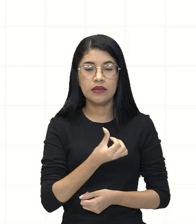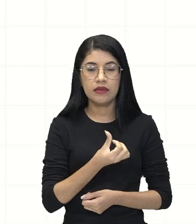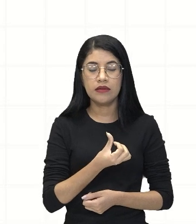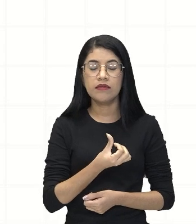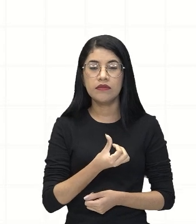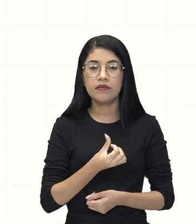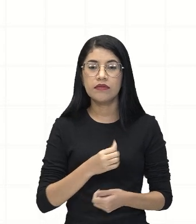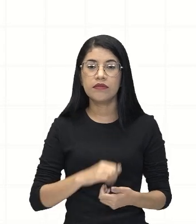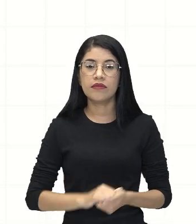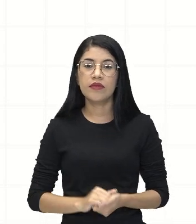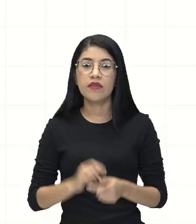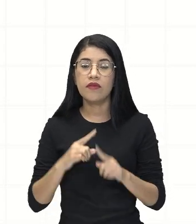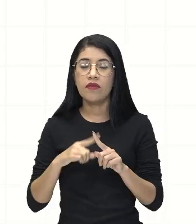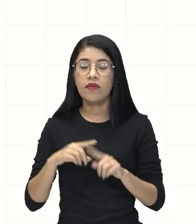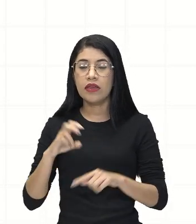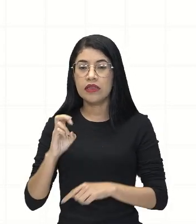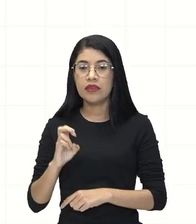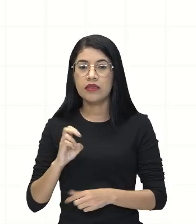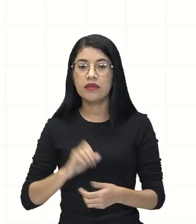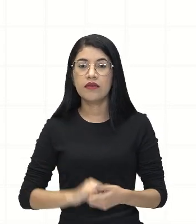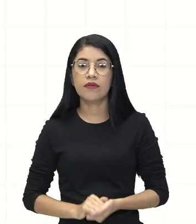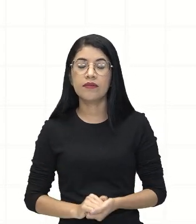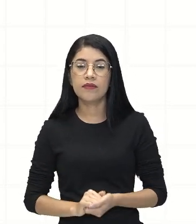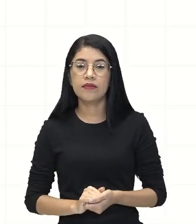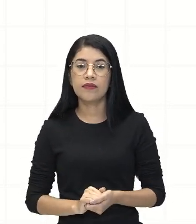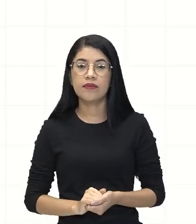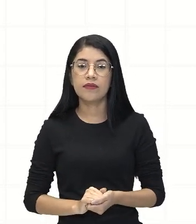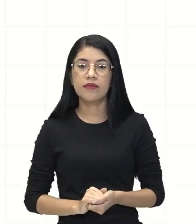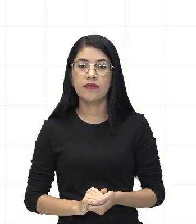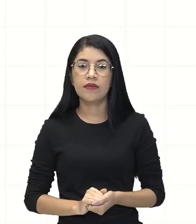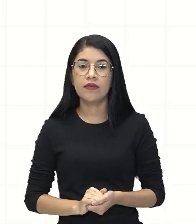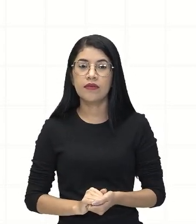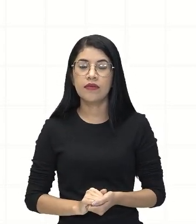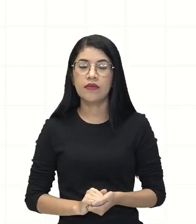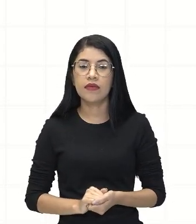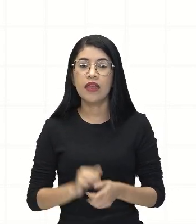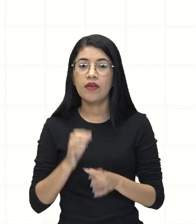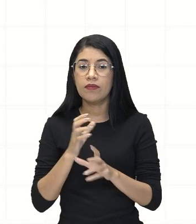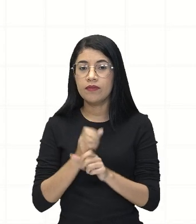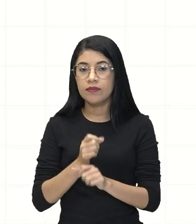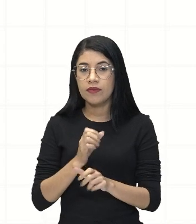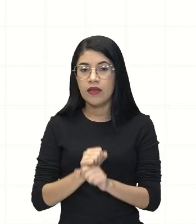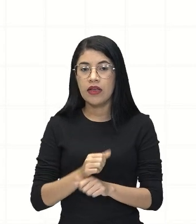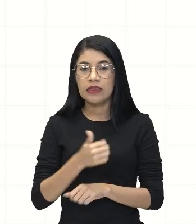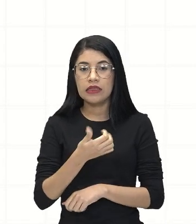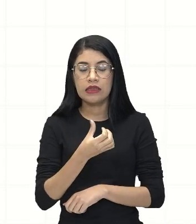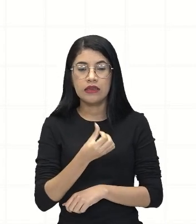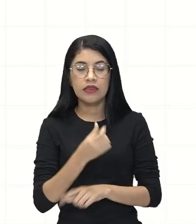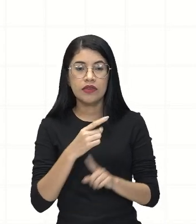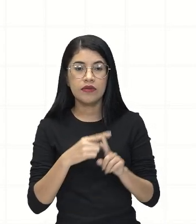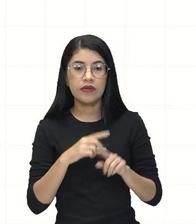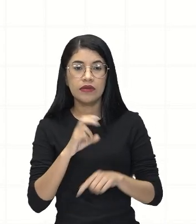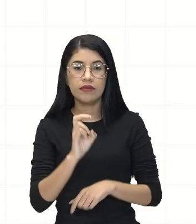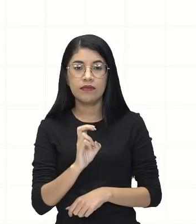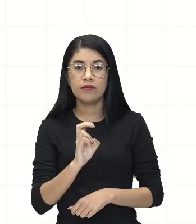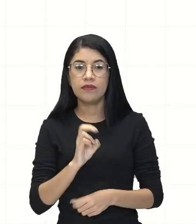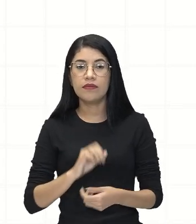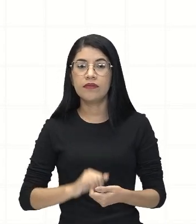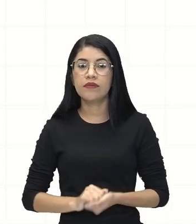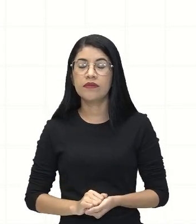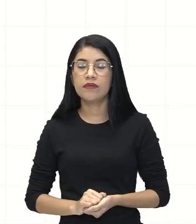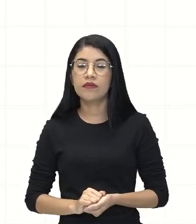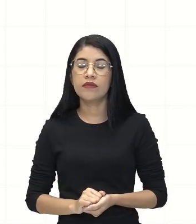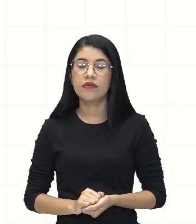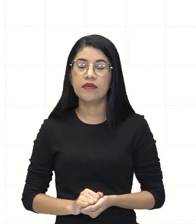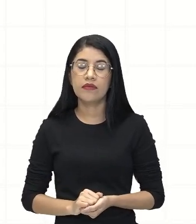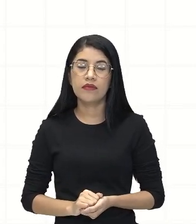16, vezes 5. Aí, como eu não sei de cabeça, eu vou fazer 16 vezes 5 aqui no cantinho. 5